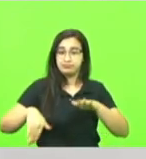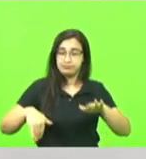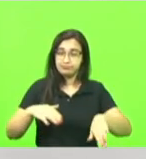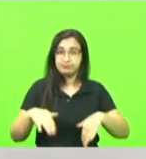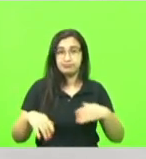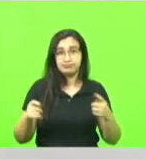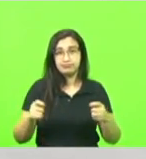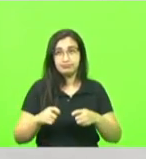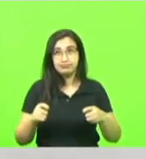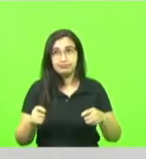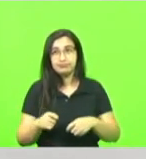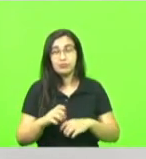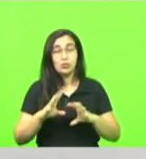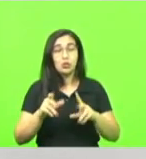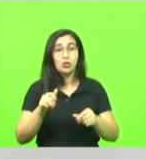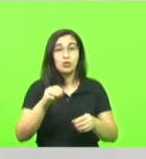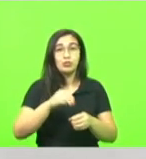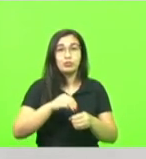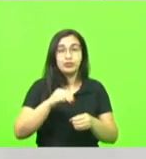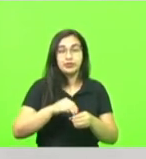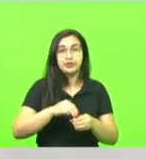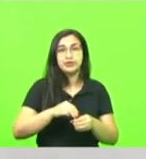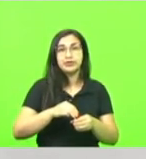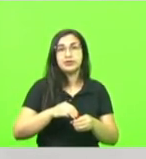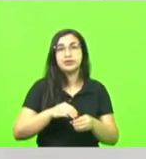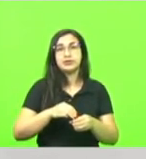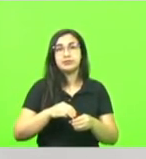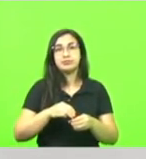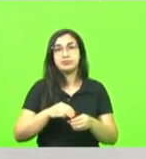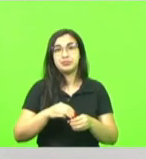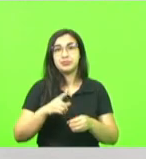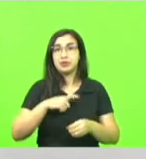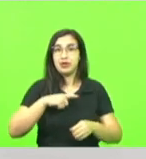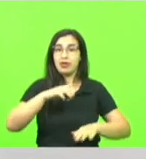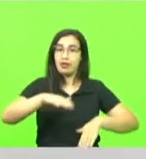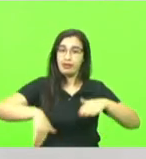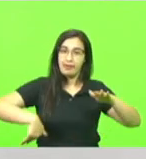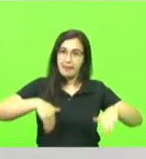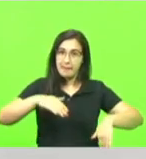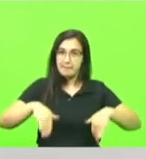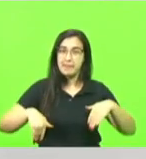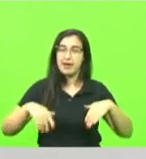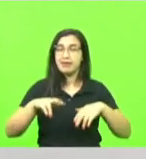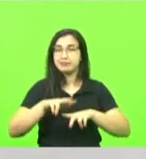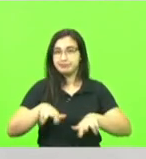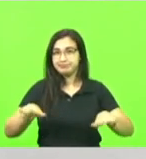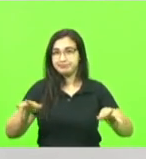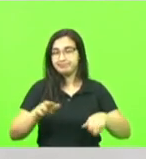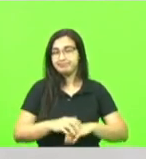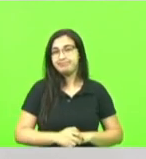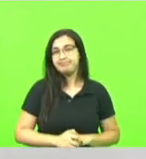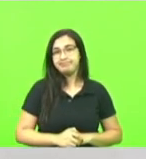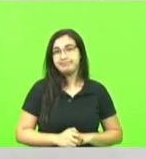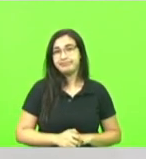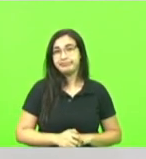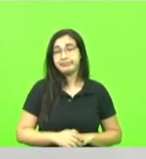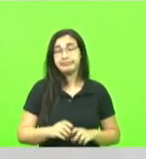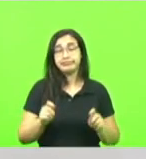a todos os municípios que são contemplados por praias. E também pode fazer o